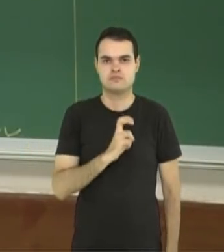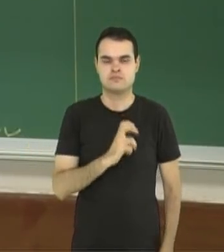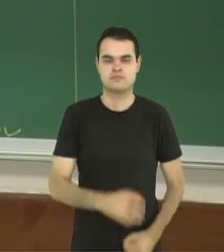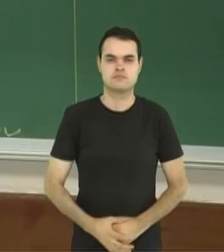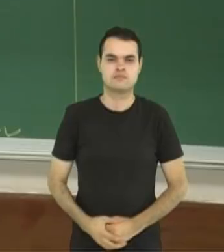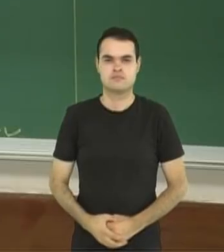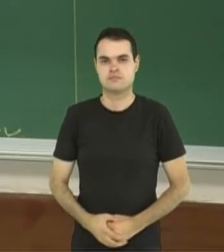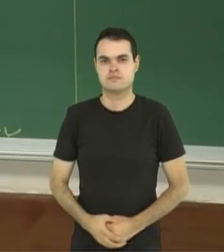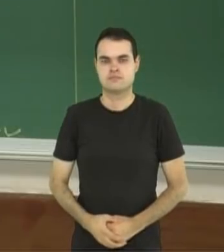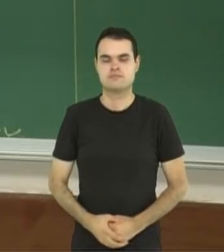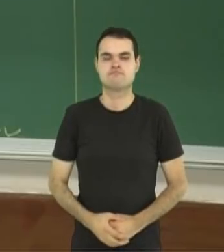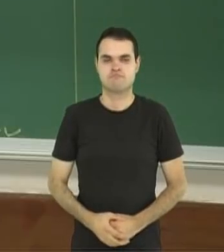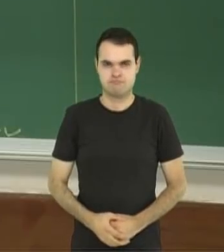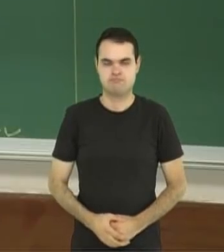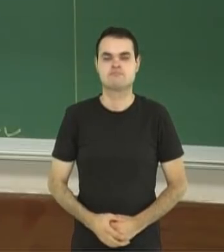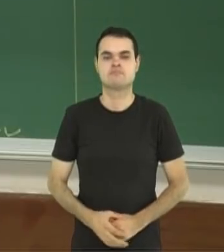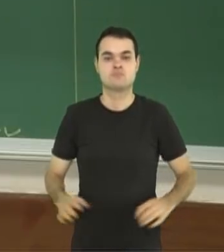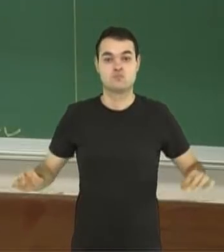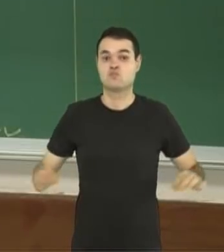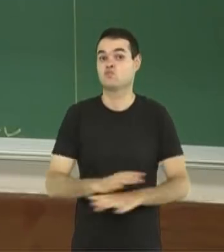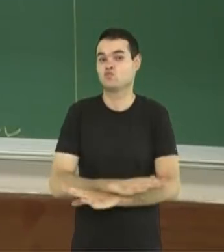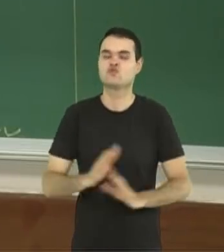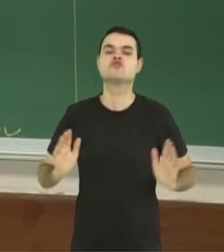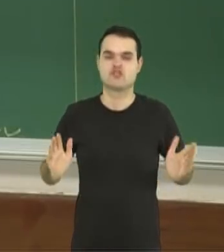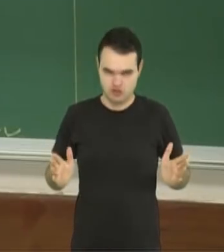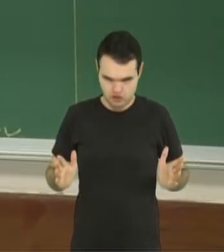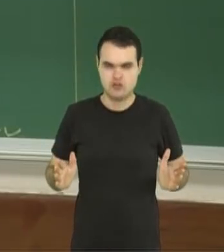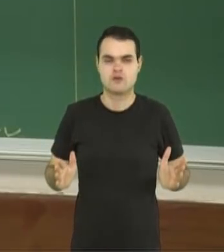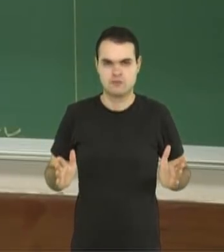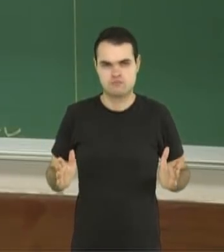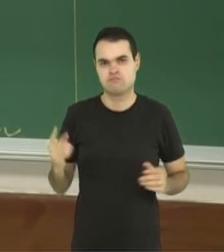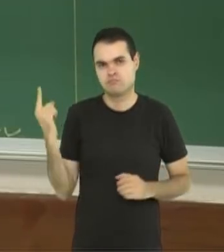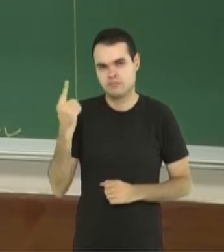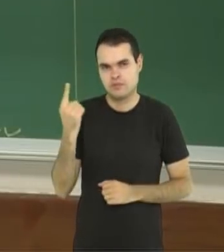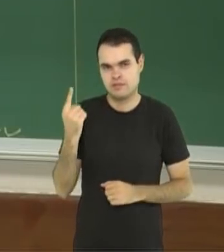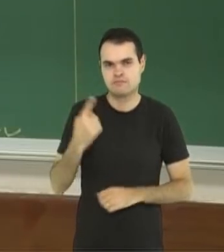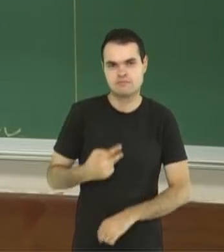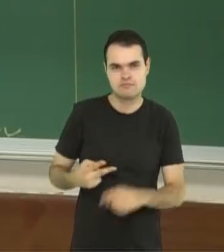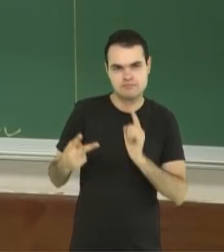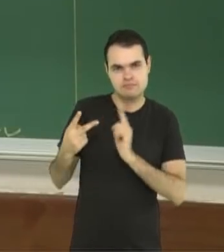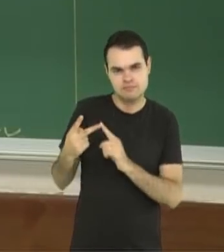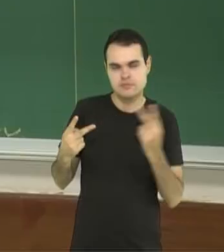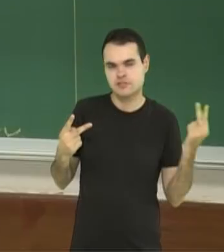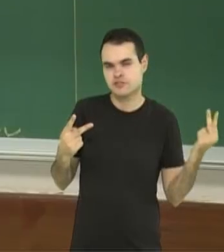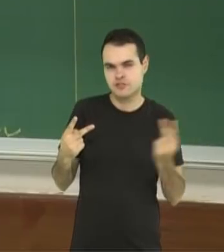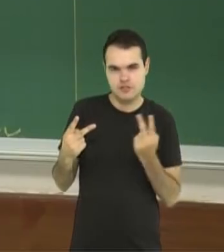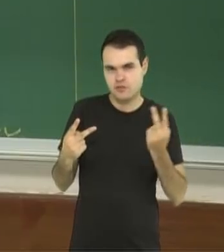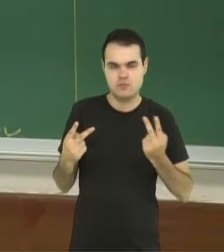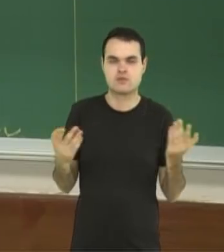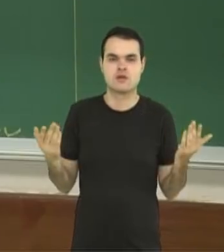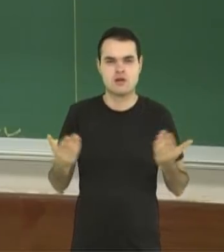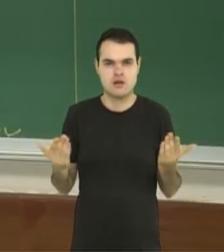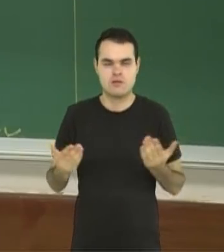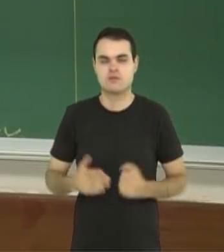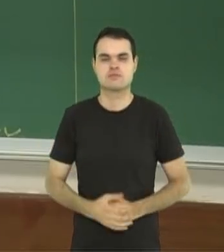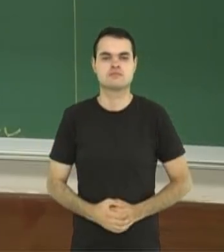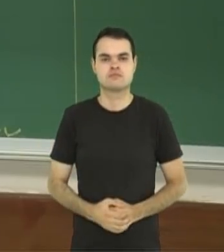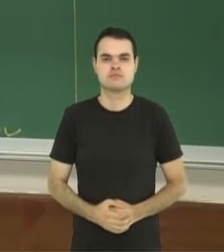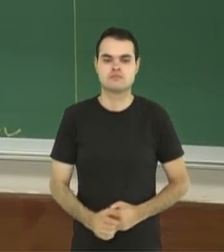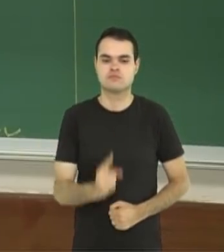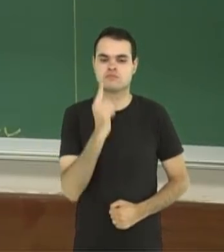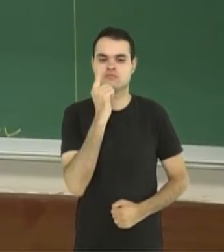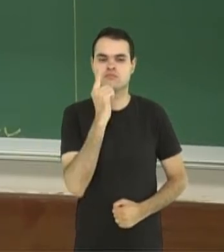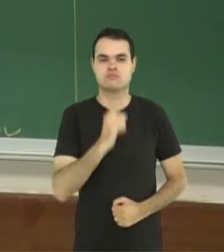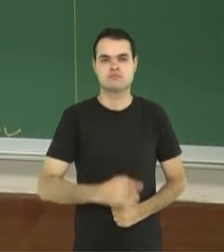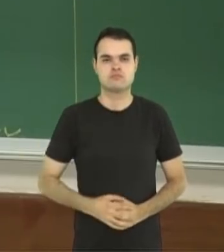5. Muito bem, já fiz a primeira multiplicação aqui pelo 4, né? Agora, vou multiplicar pelo 1.